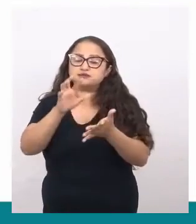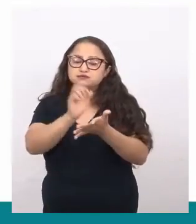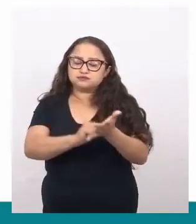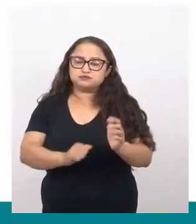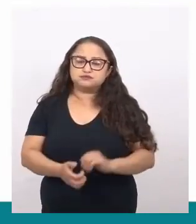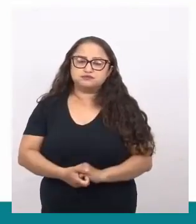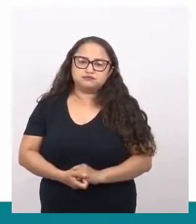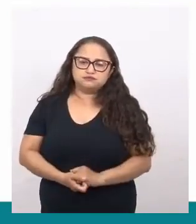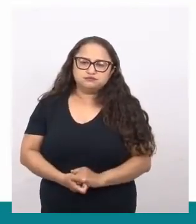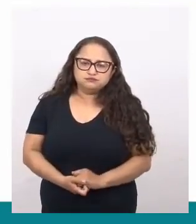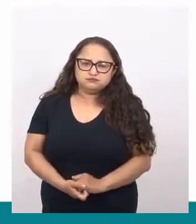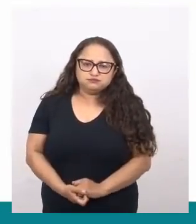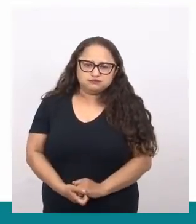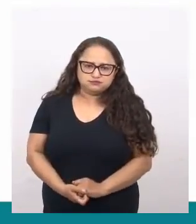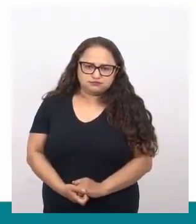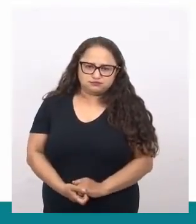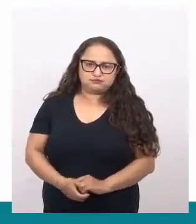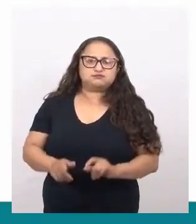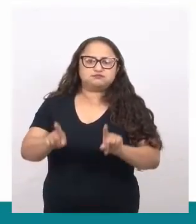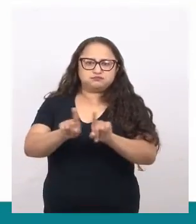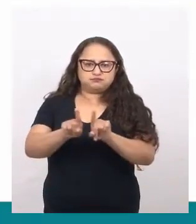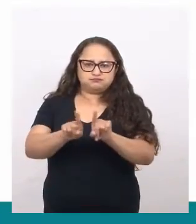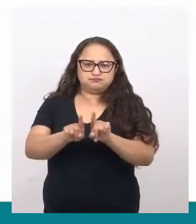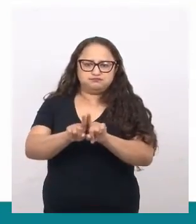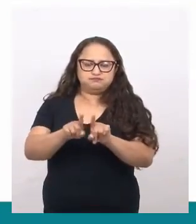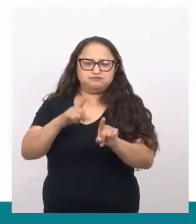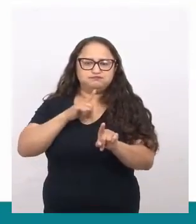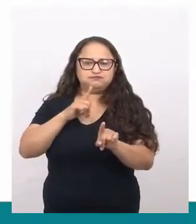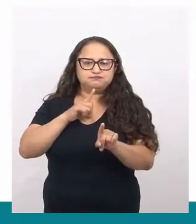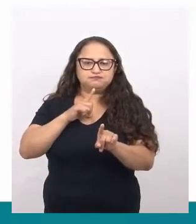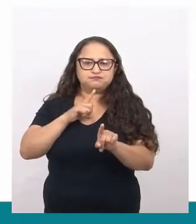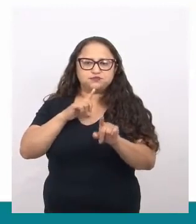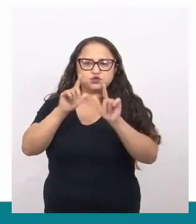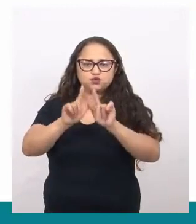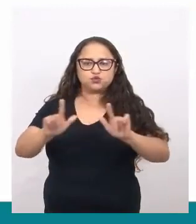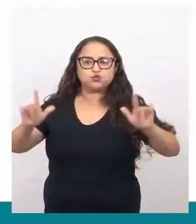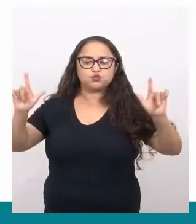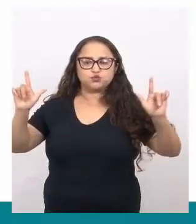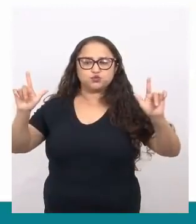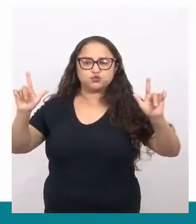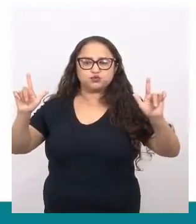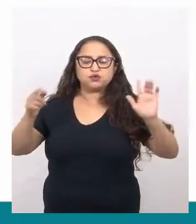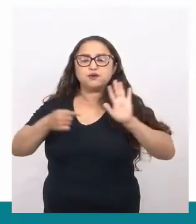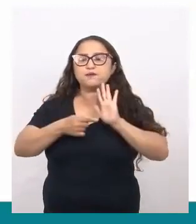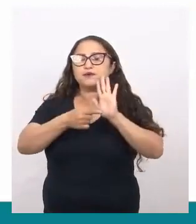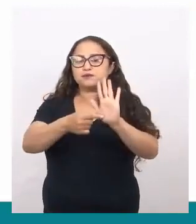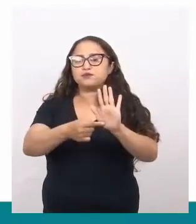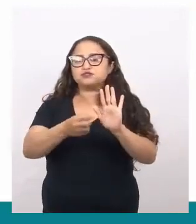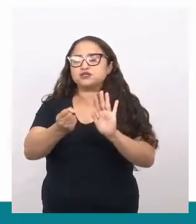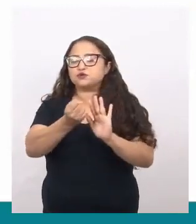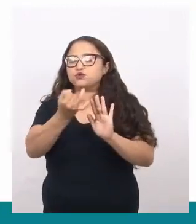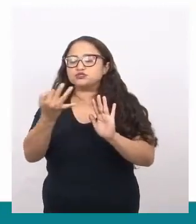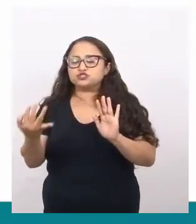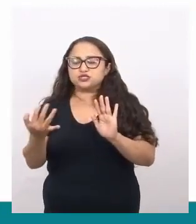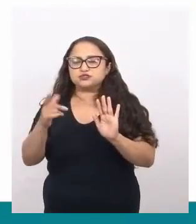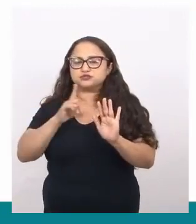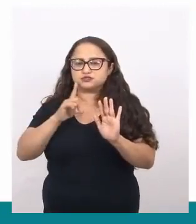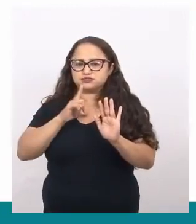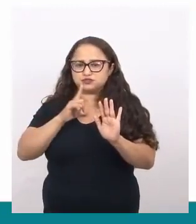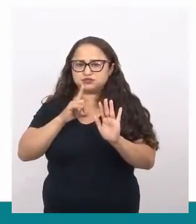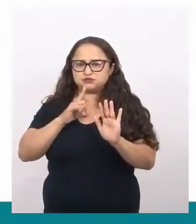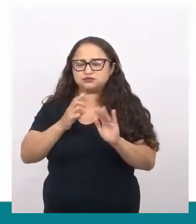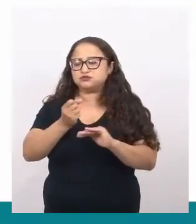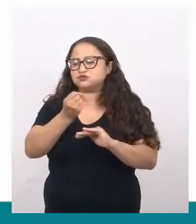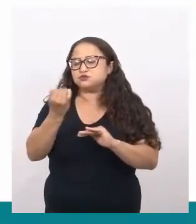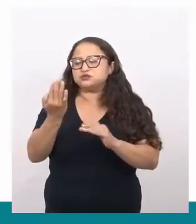passar. Aqui também é um zoom da tela, que vai mostrar a quantidade de turmas, as quantidades